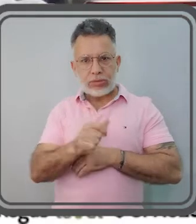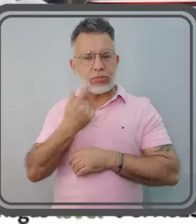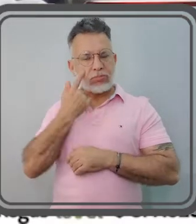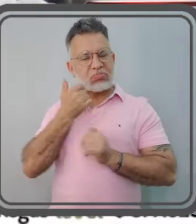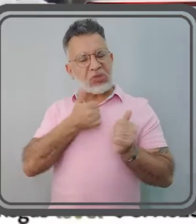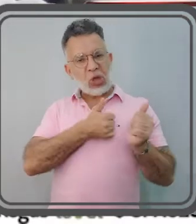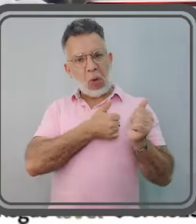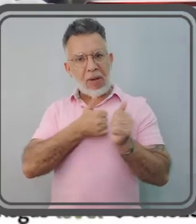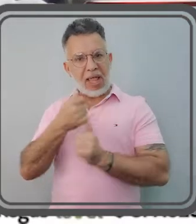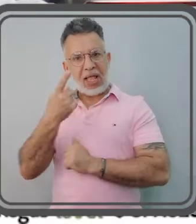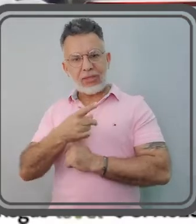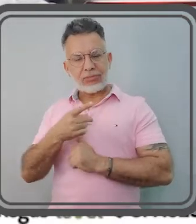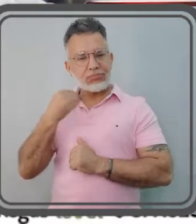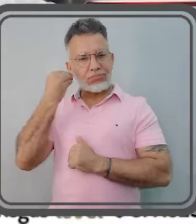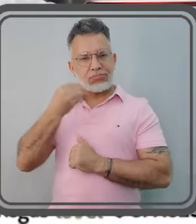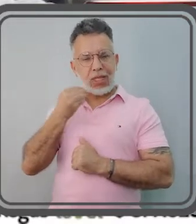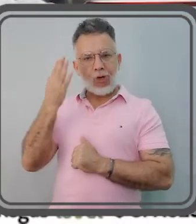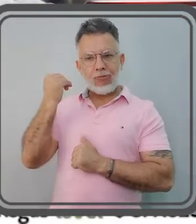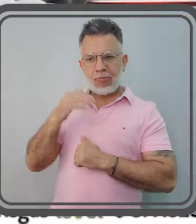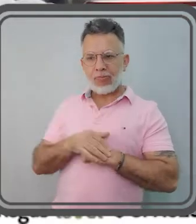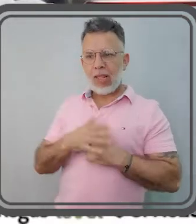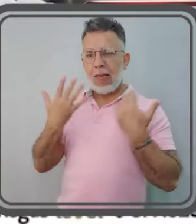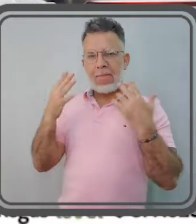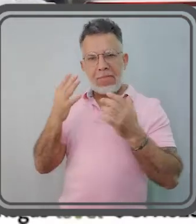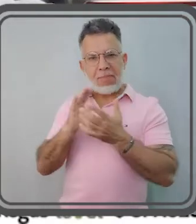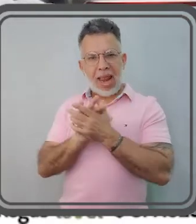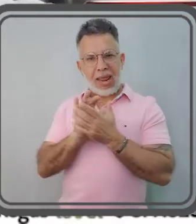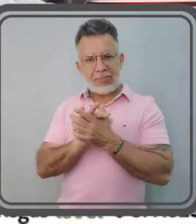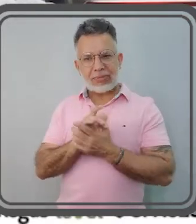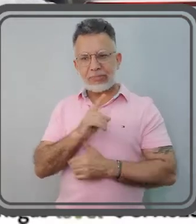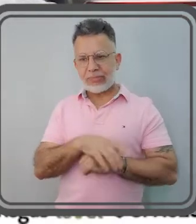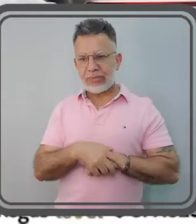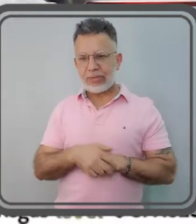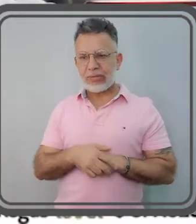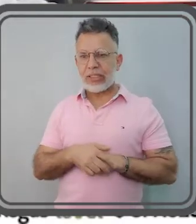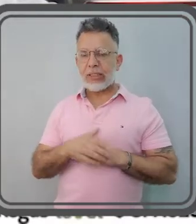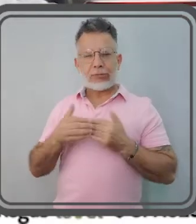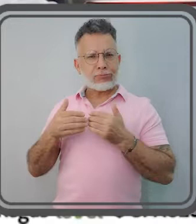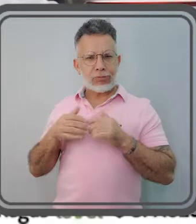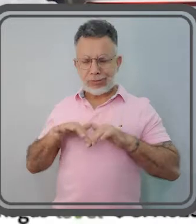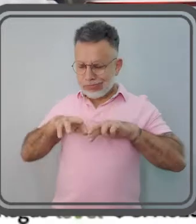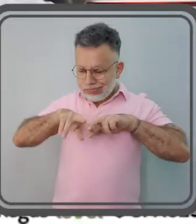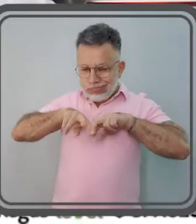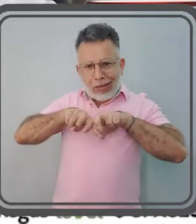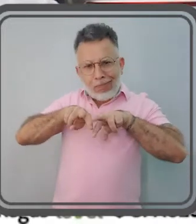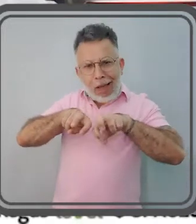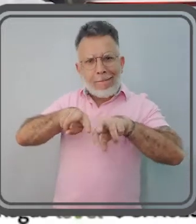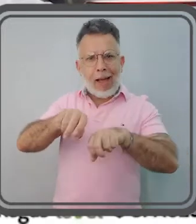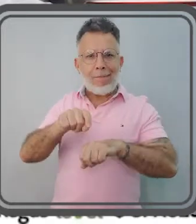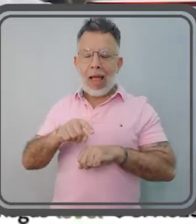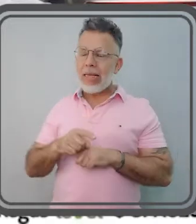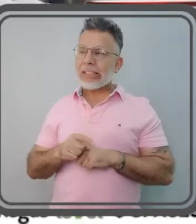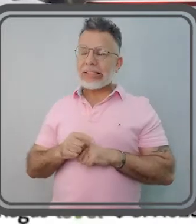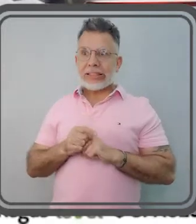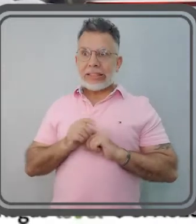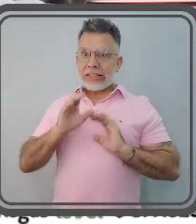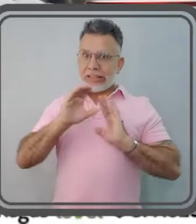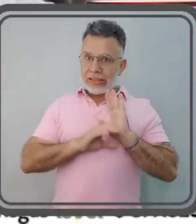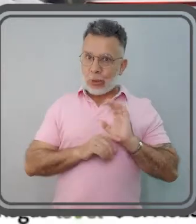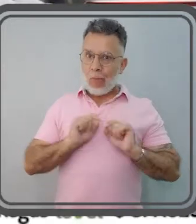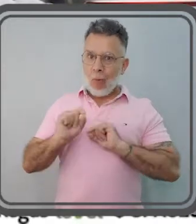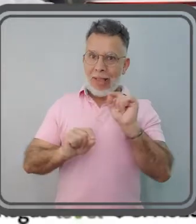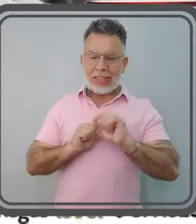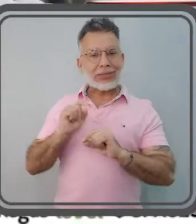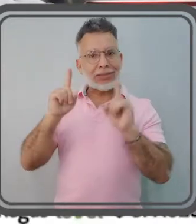né, desbravando num contexto que era extremamente desafiador. Empreender no Brasil, tem aquela velha frase, né, que não é